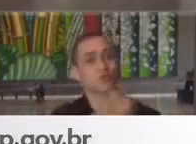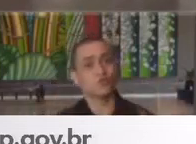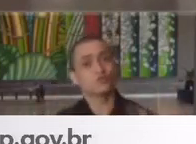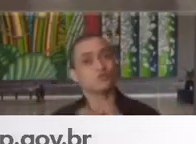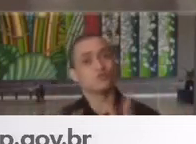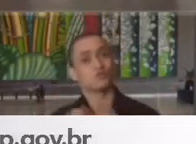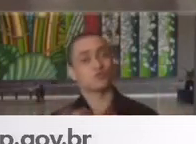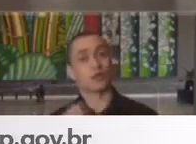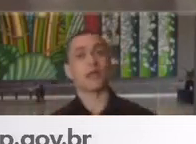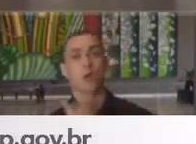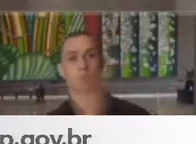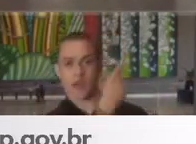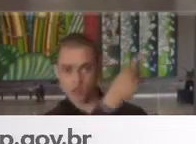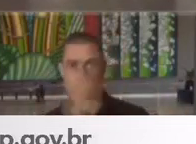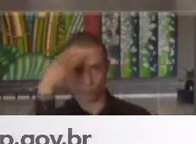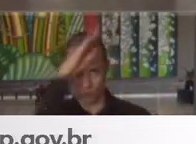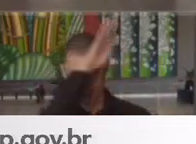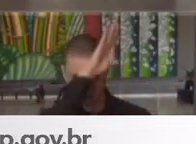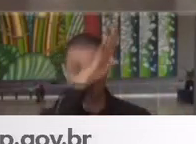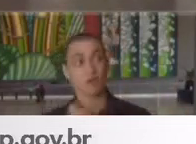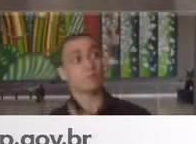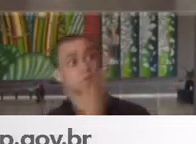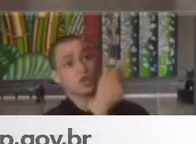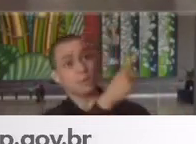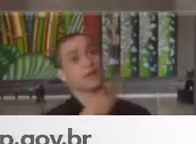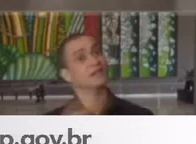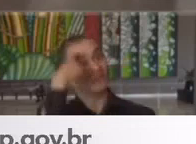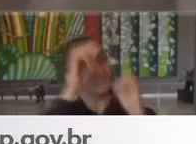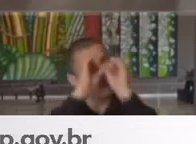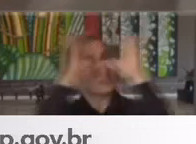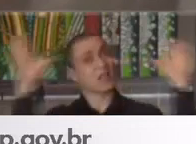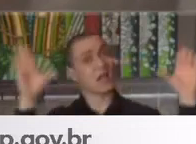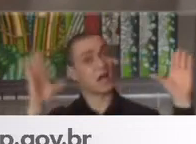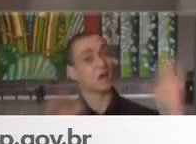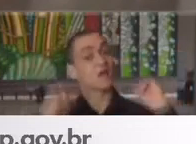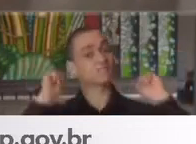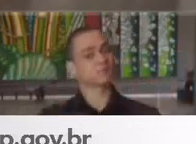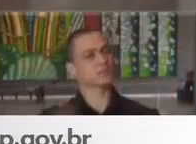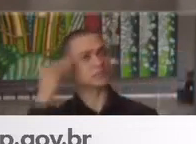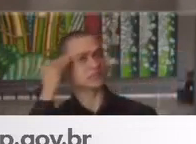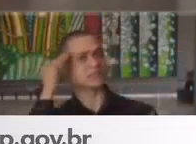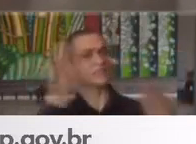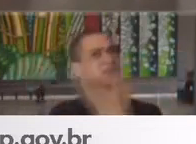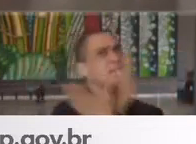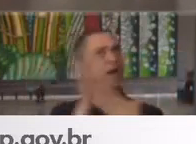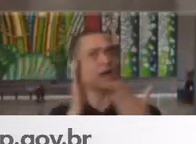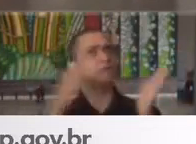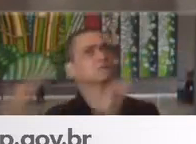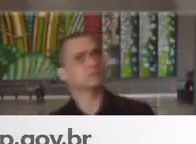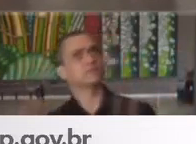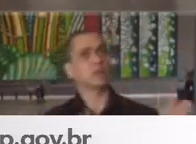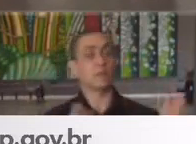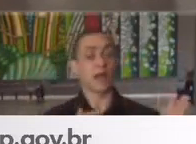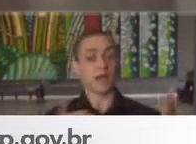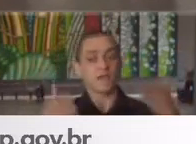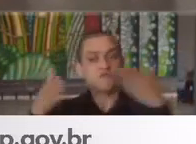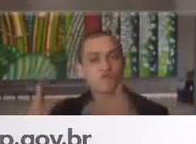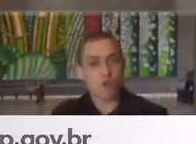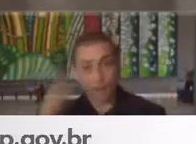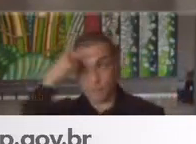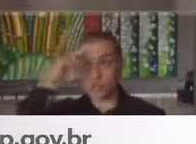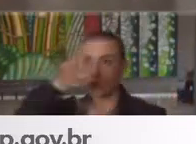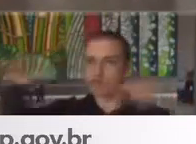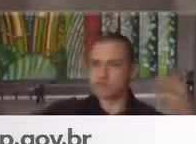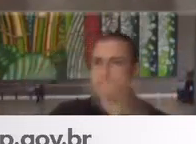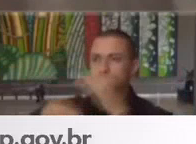ao presidente Jair Bolsonaro que tenha discernimento, capacidade e serenidade para agregar pessoas e